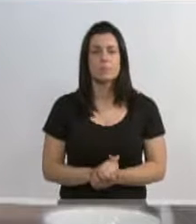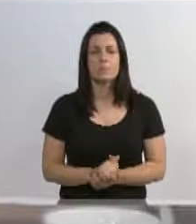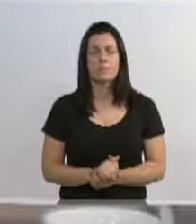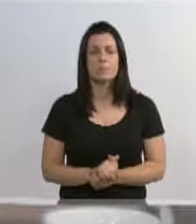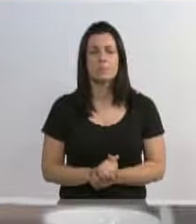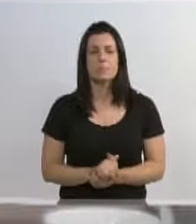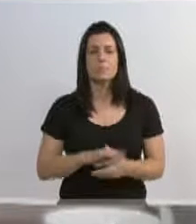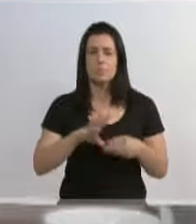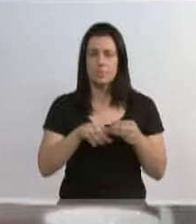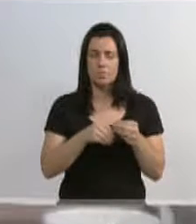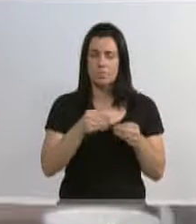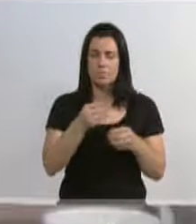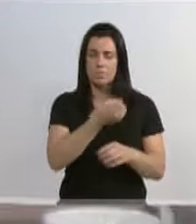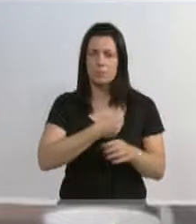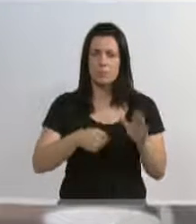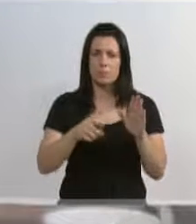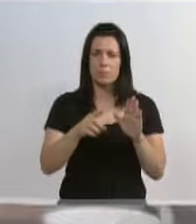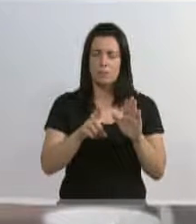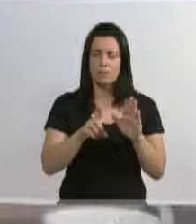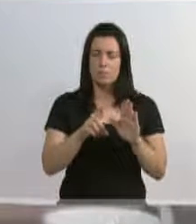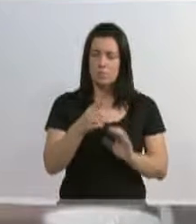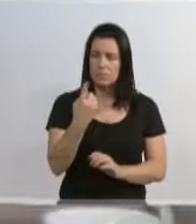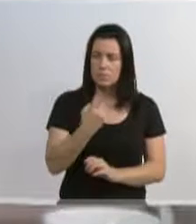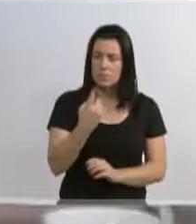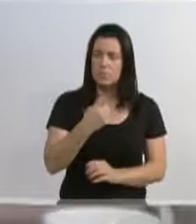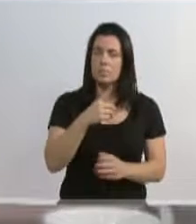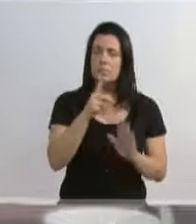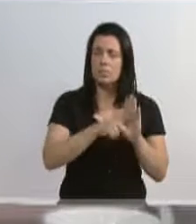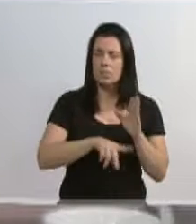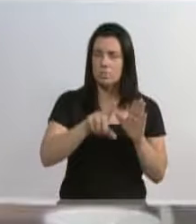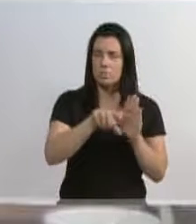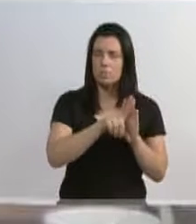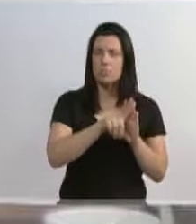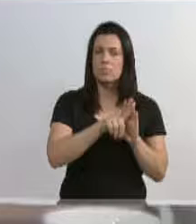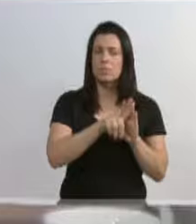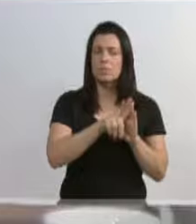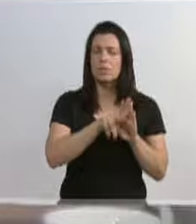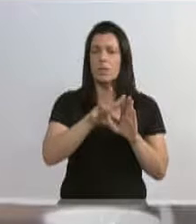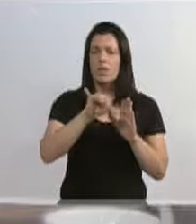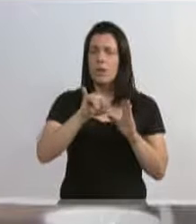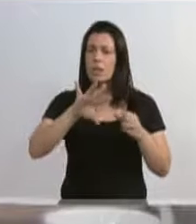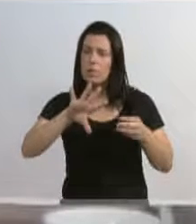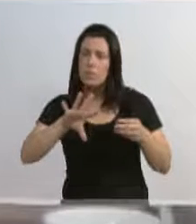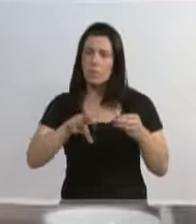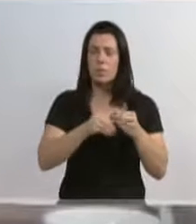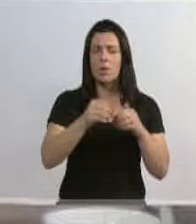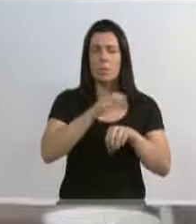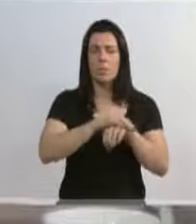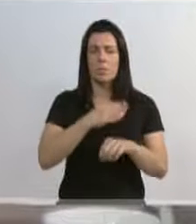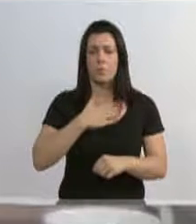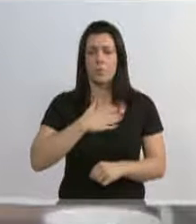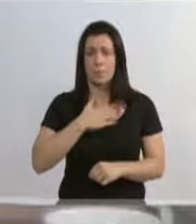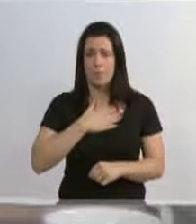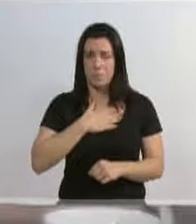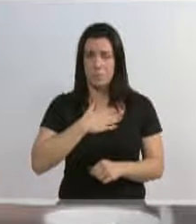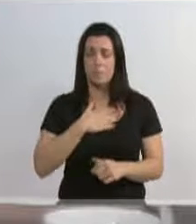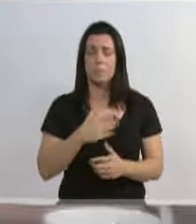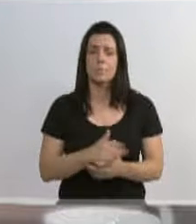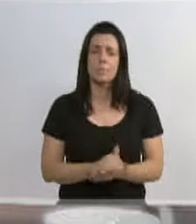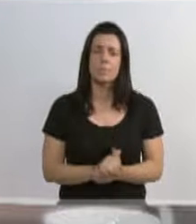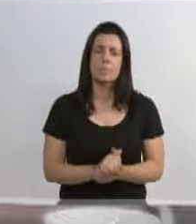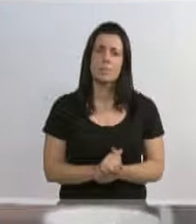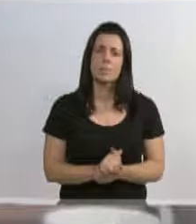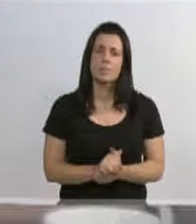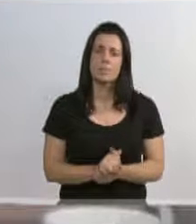a emenda número 1 ao projeto de lei 1688, uma emenda aditiva de minha autoria,